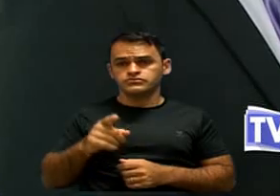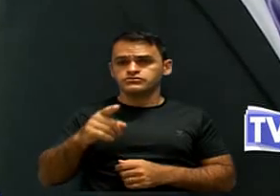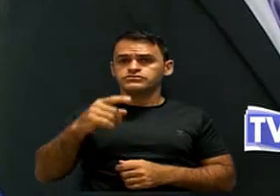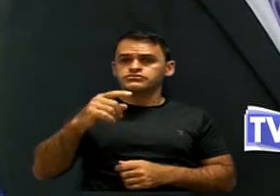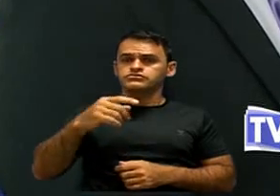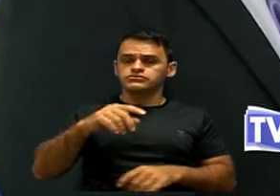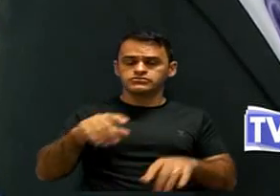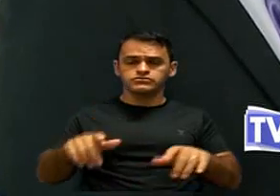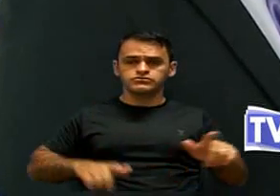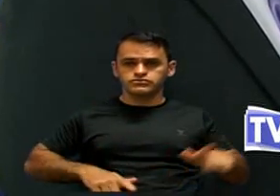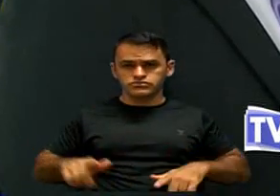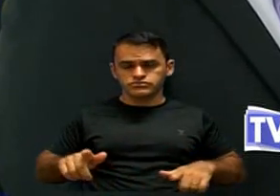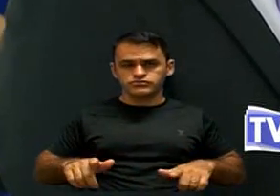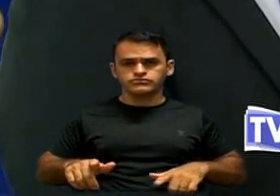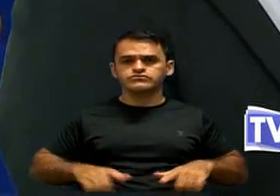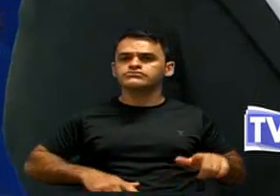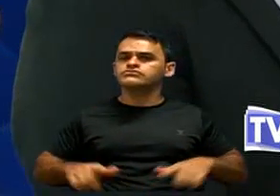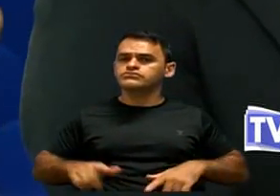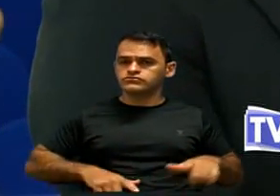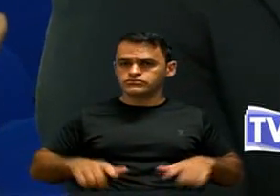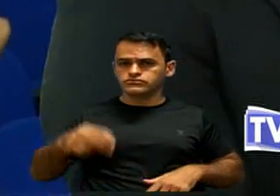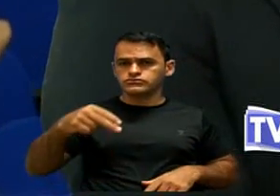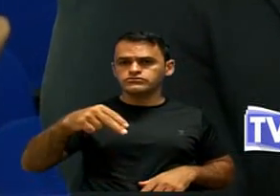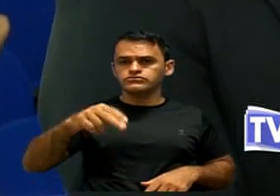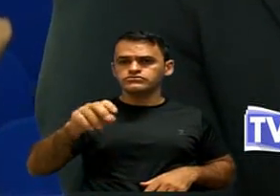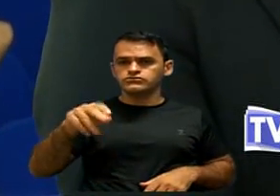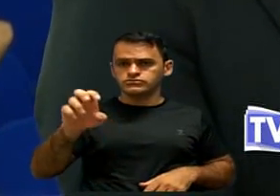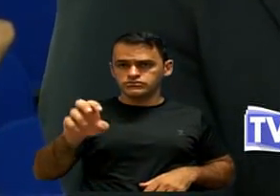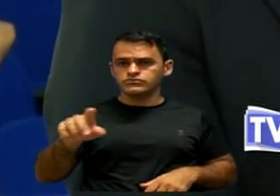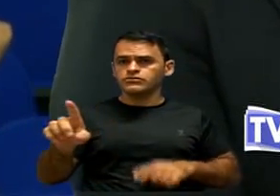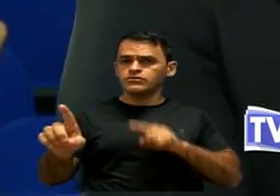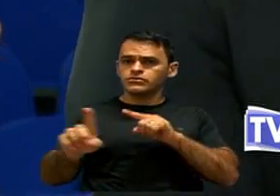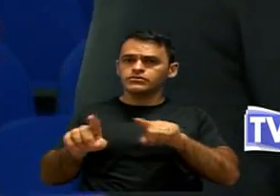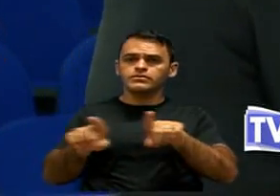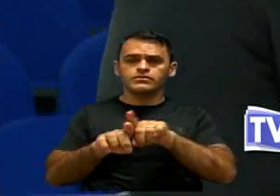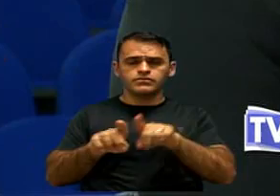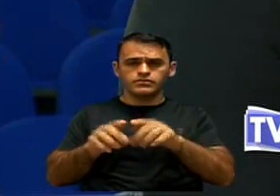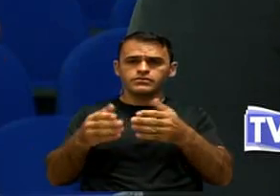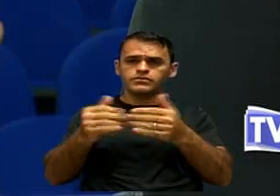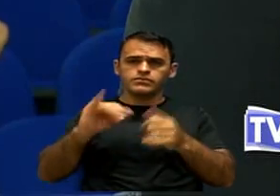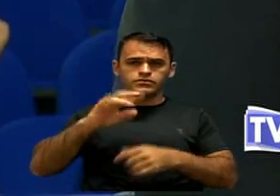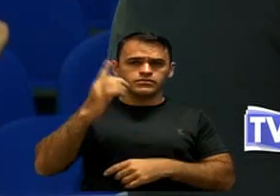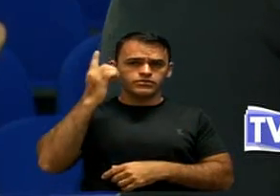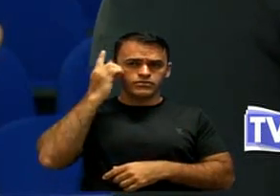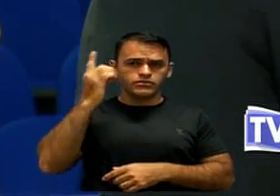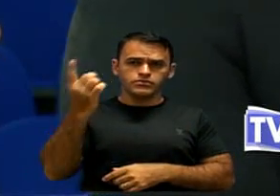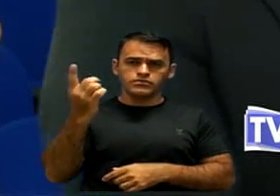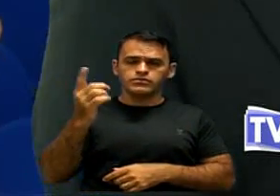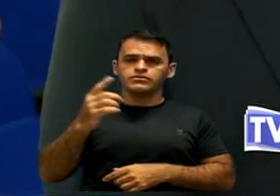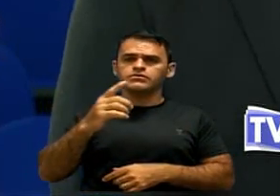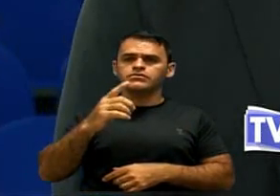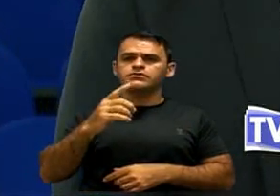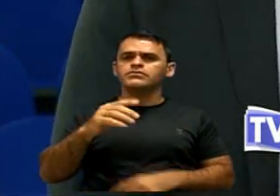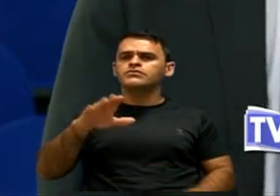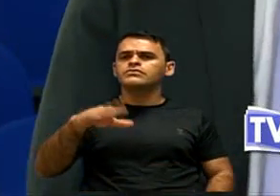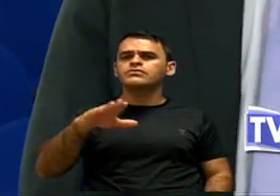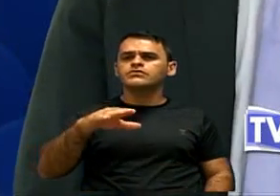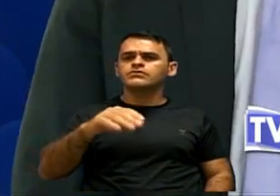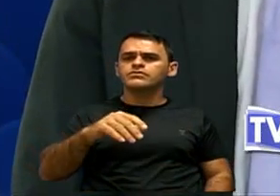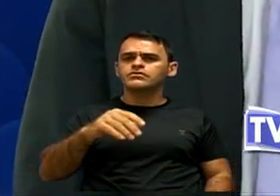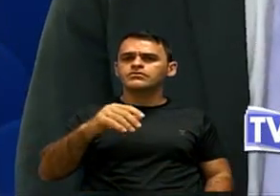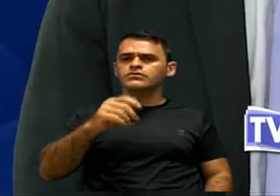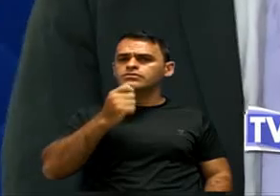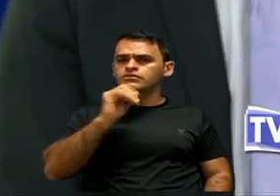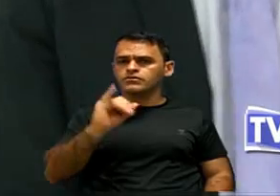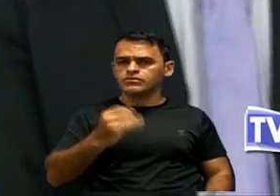Nenê, que luta aqui pelo povo, pela saúde. Primo. O João Donizete e o Nenê, o João Donizete, depois o Nenê